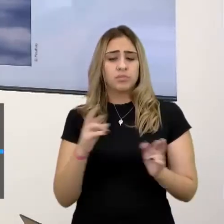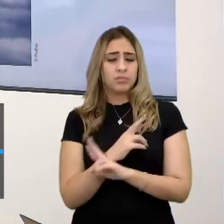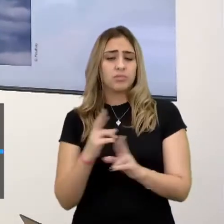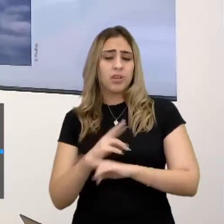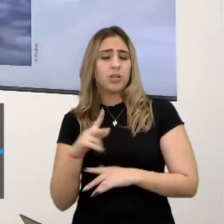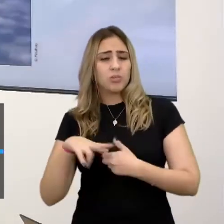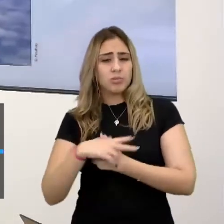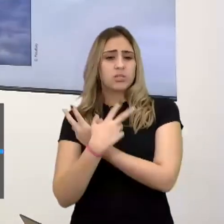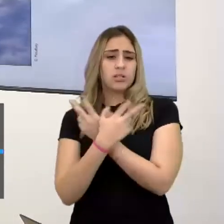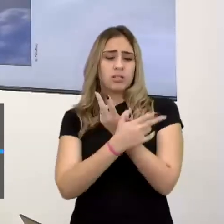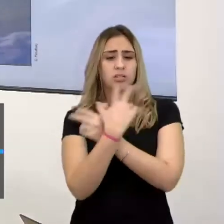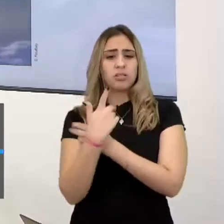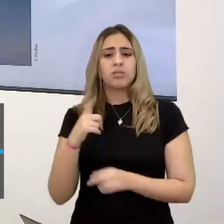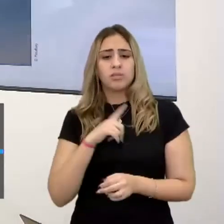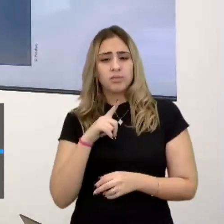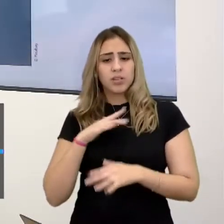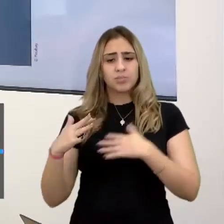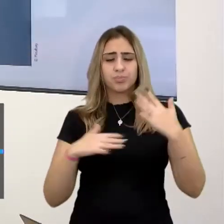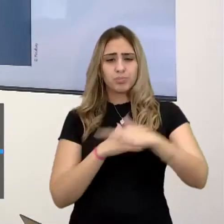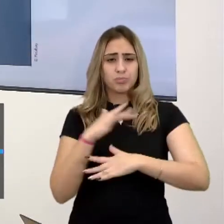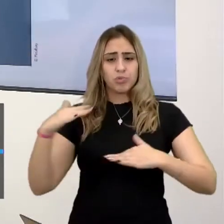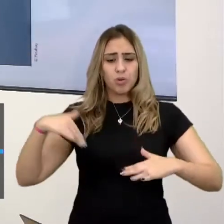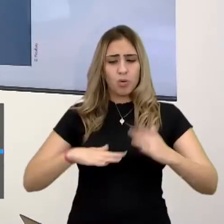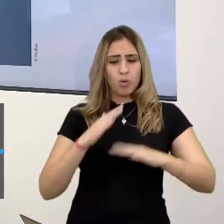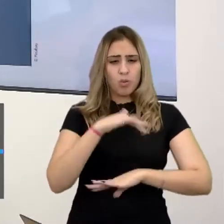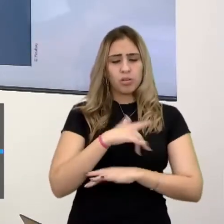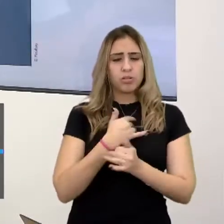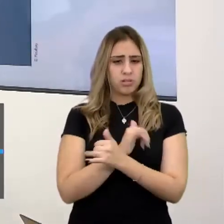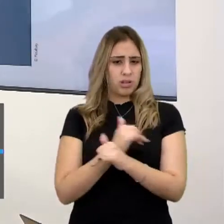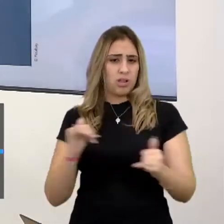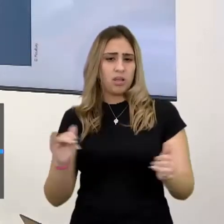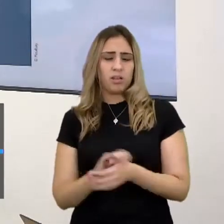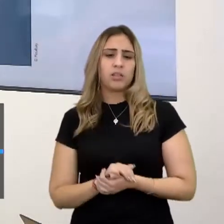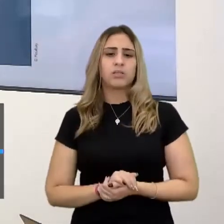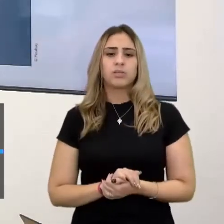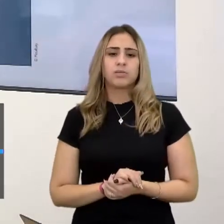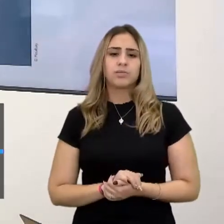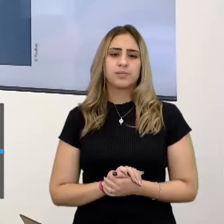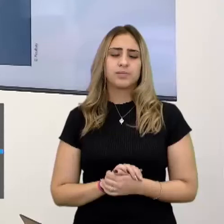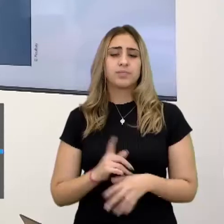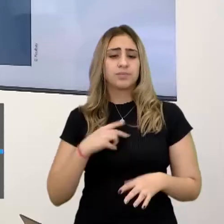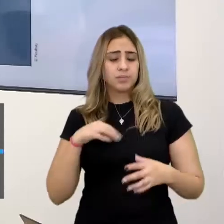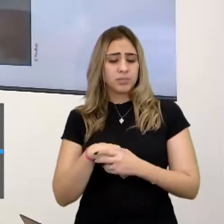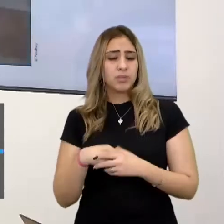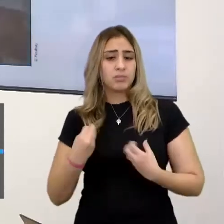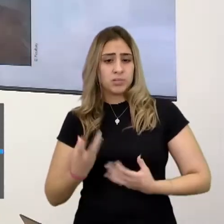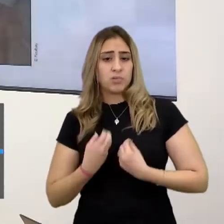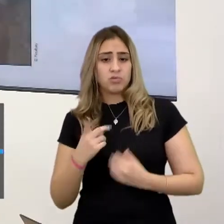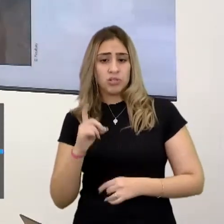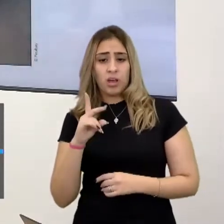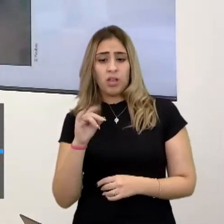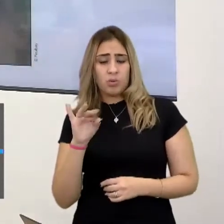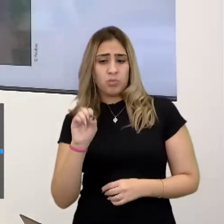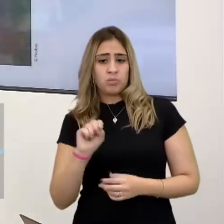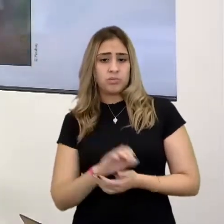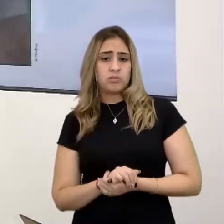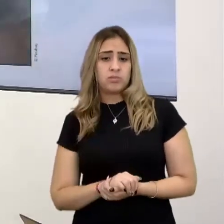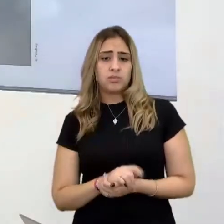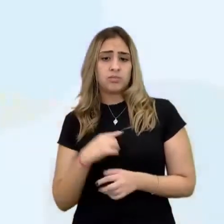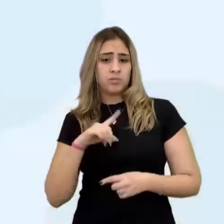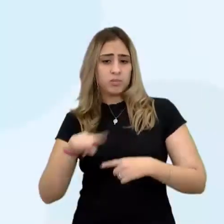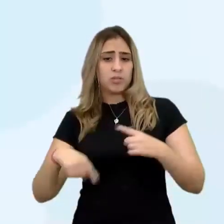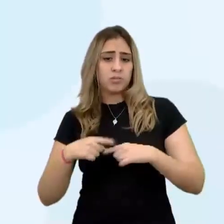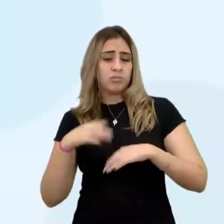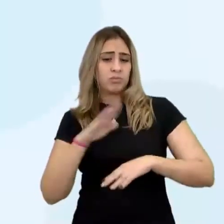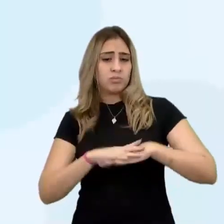aos satélites, né? Tem interação por ondas eletromagnéticas, né? Recepção e emissão de dados, certo? E é o objetivo